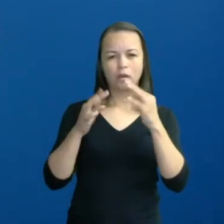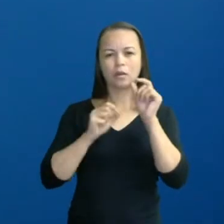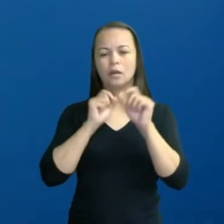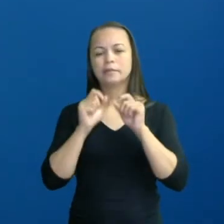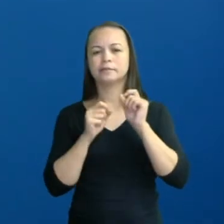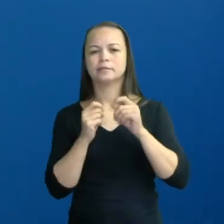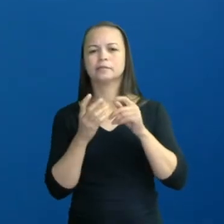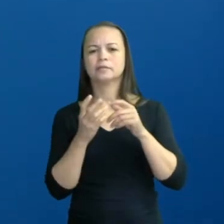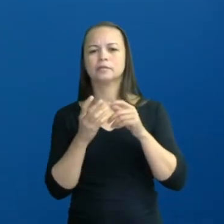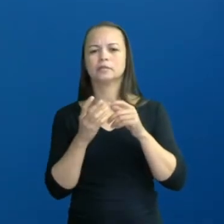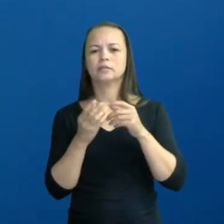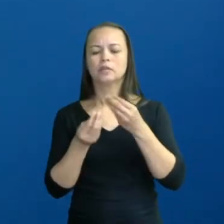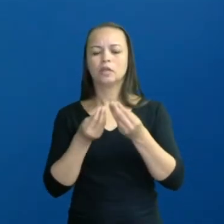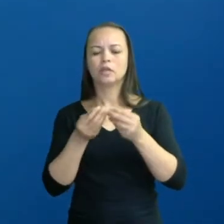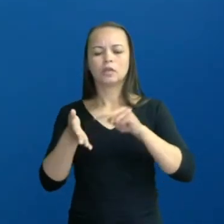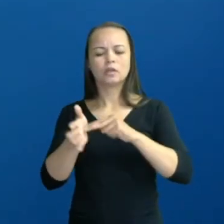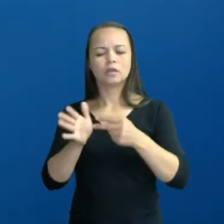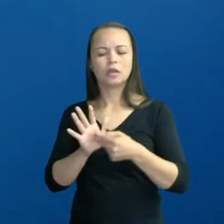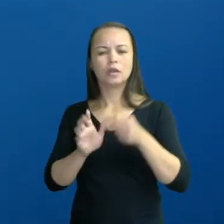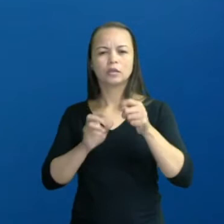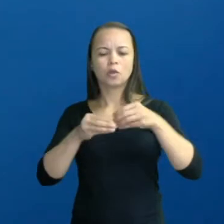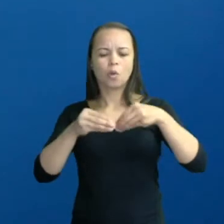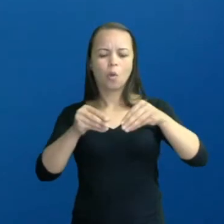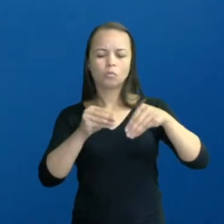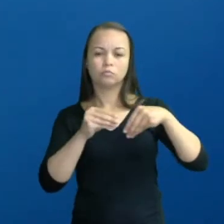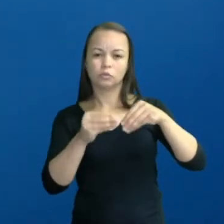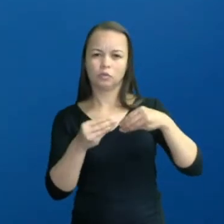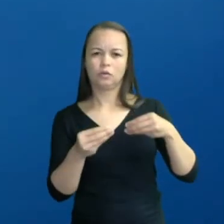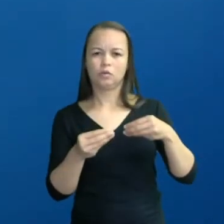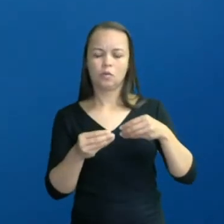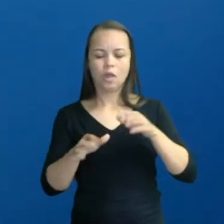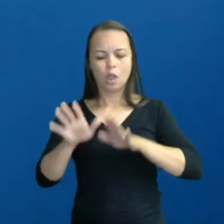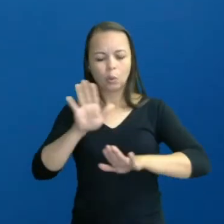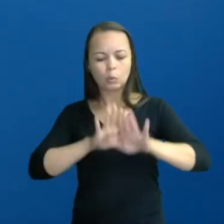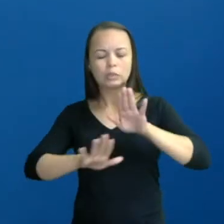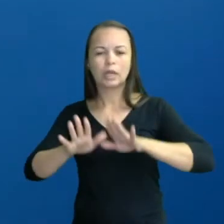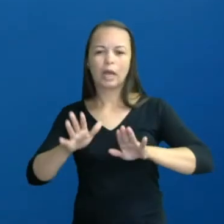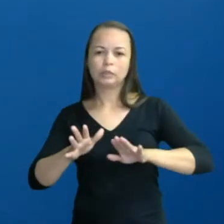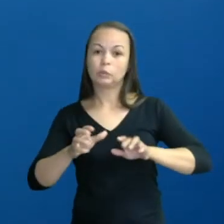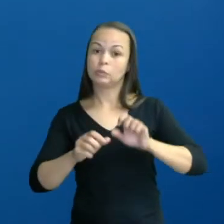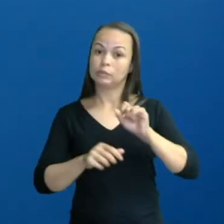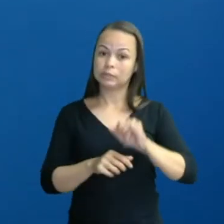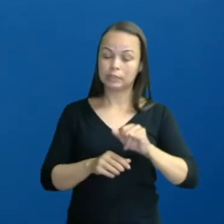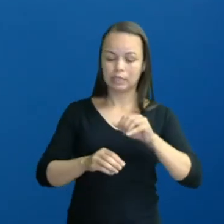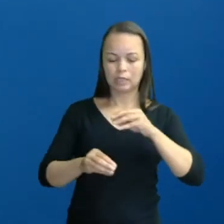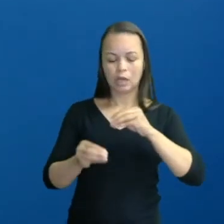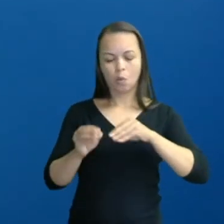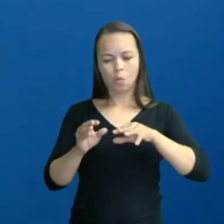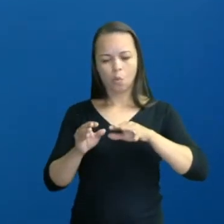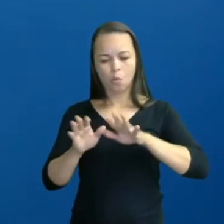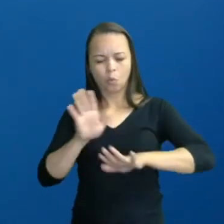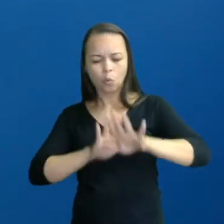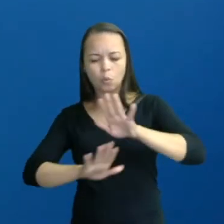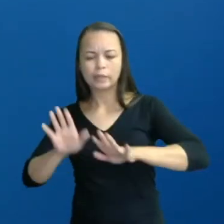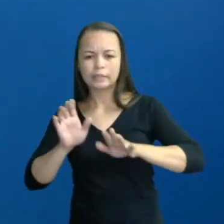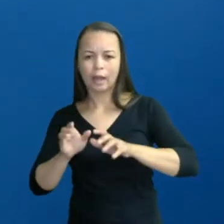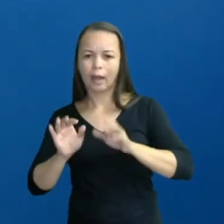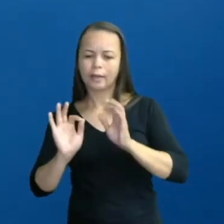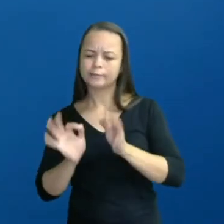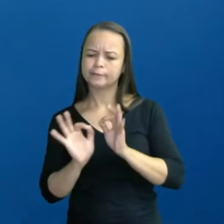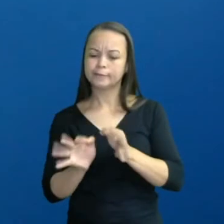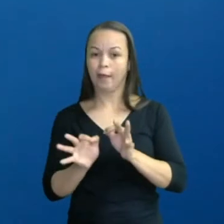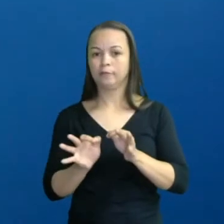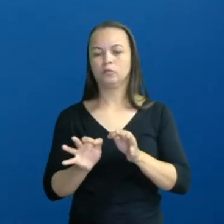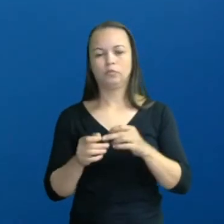dependendo de como o solo é cuidado e manejado, se não cuidar dele direito, ele fica pobre e aí você não consegue plantar